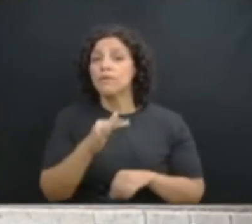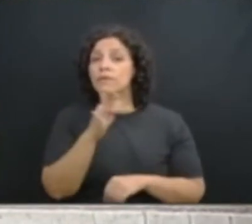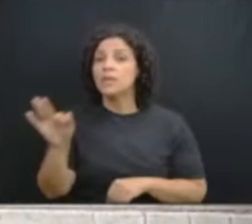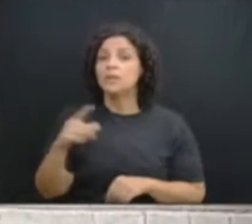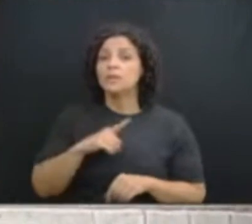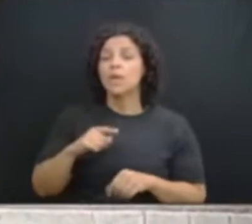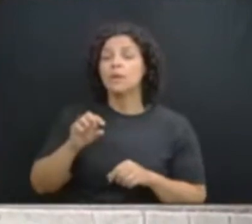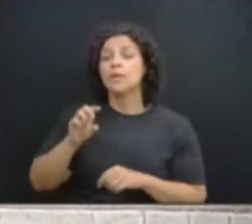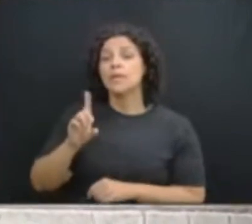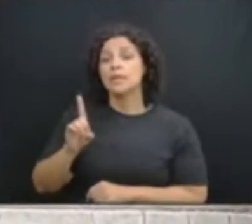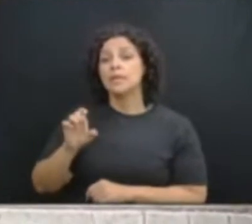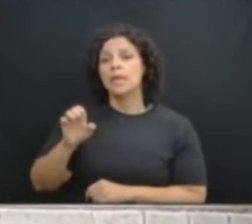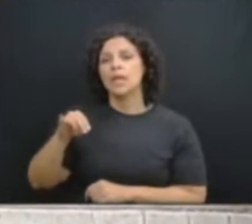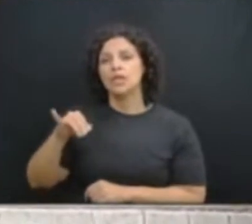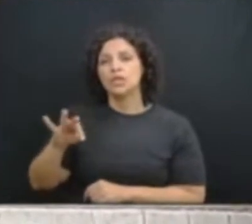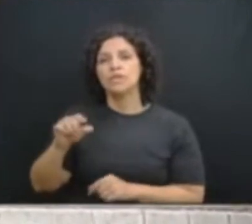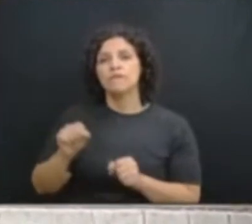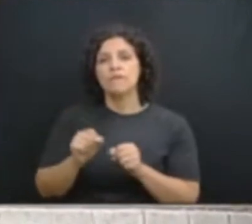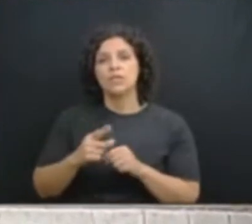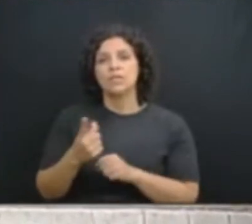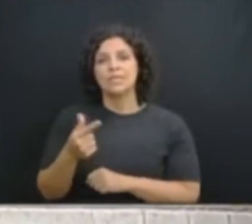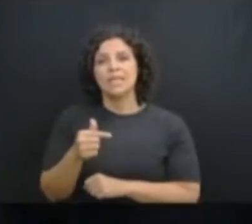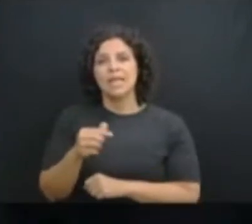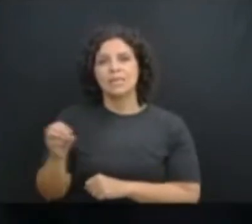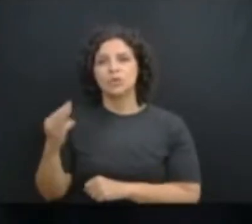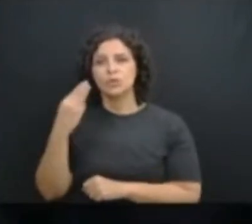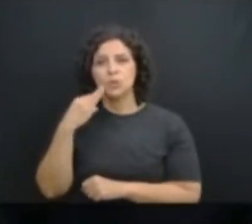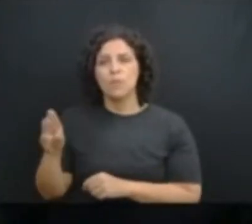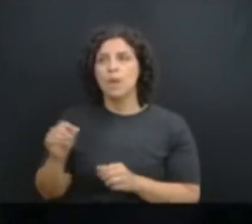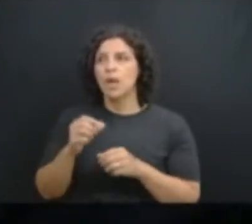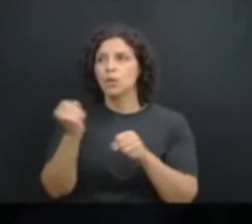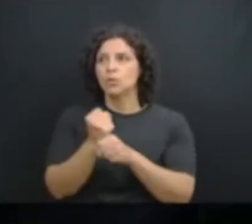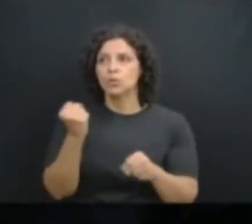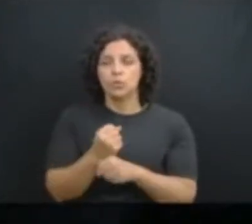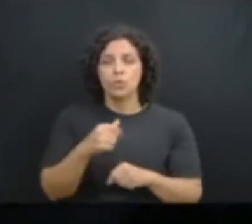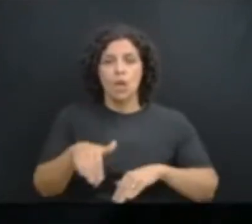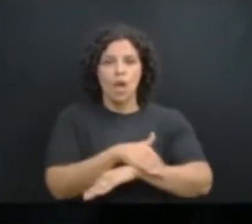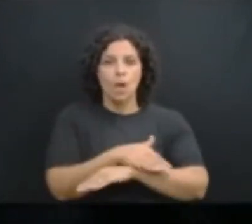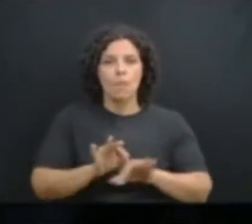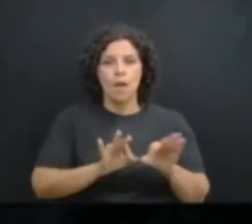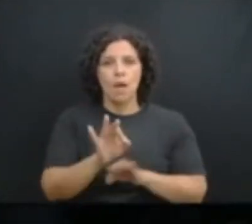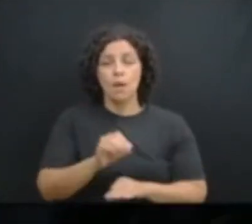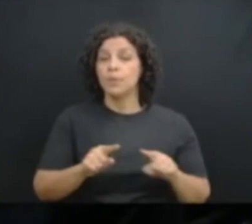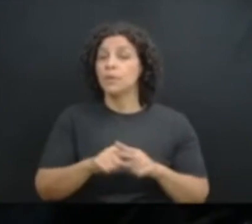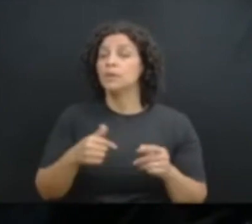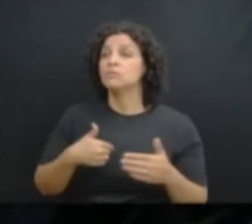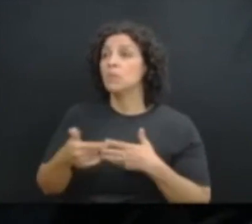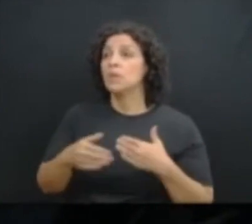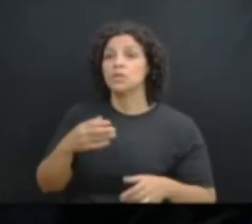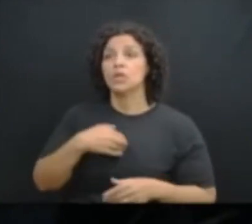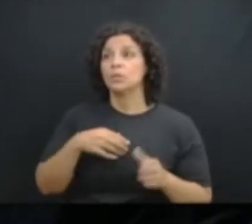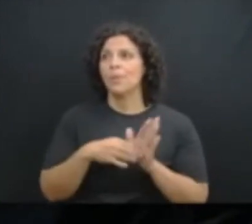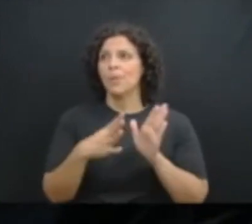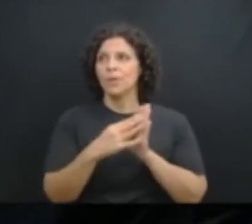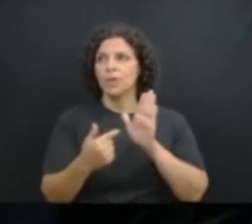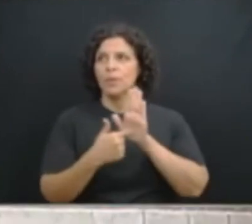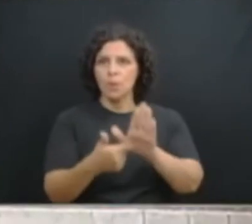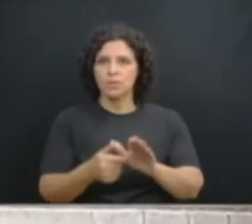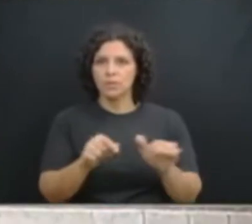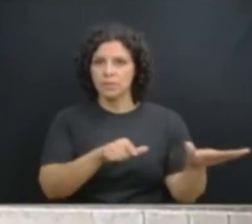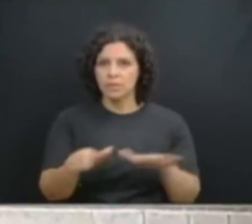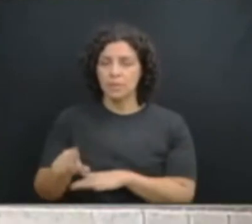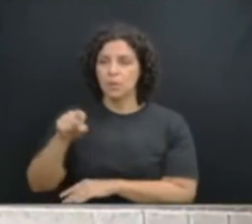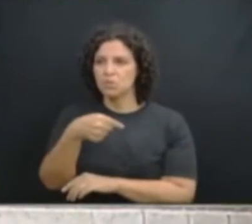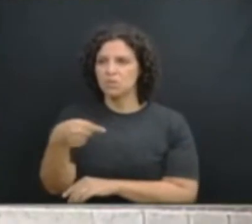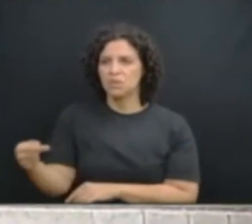via DENIT, comece a aplicar os 700 milhões para poder tapar os buracos. Porque independente do modelo ser apresentado essa semana, ou